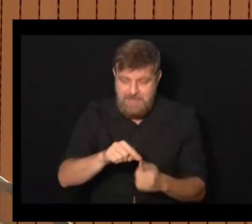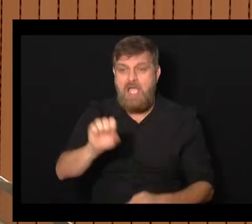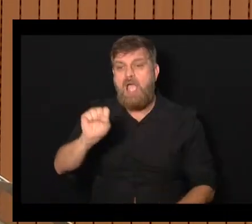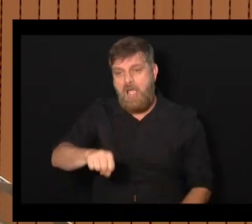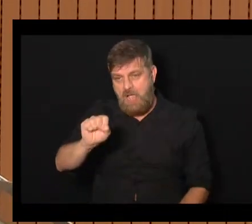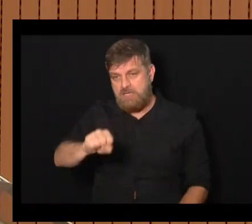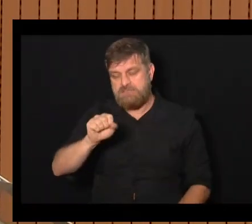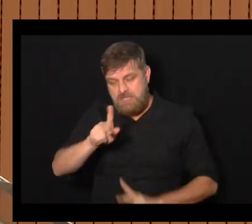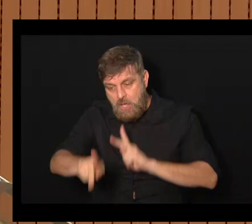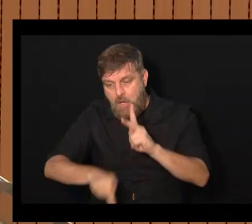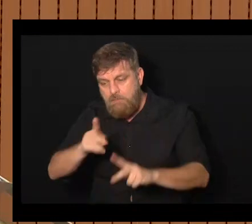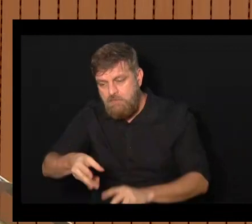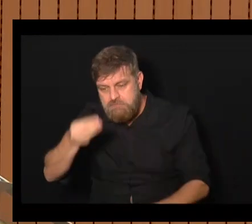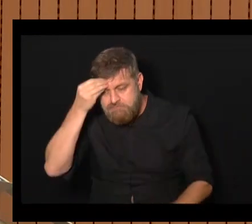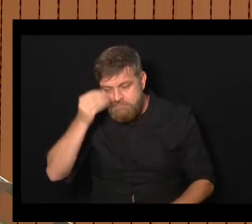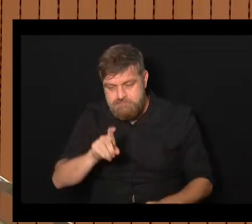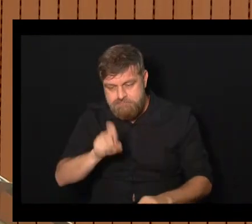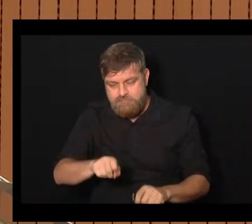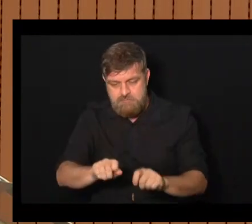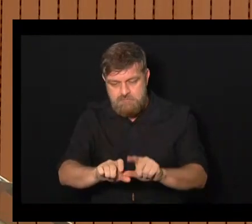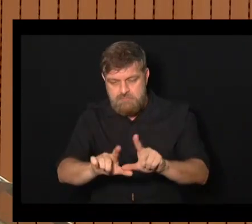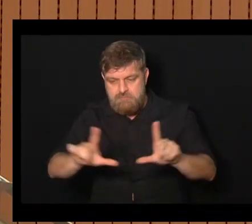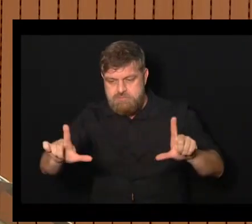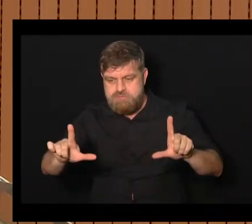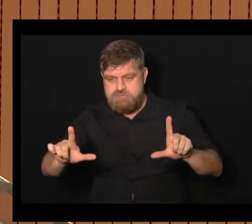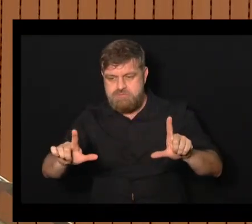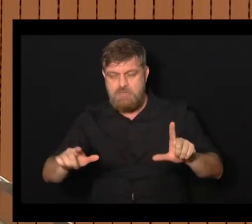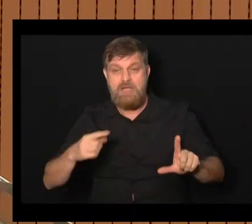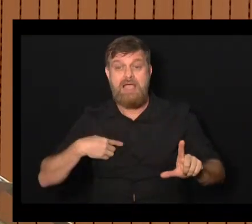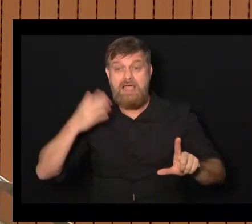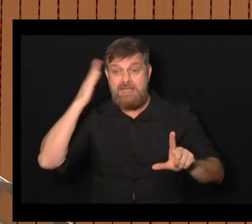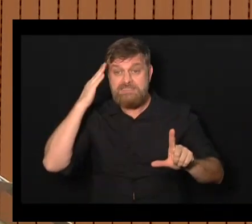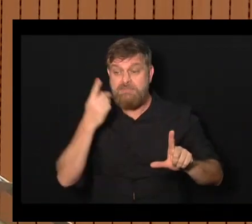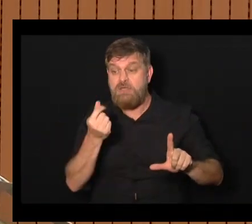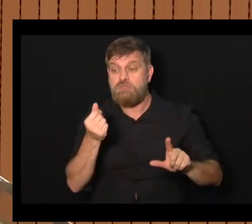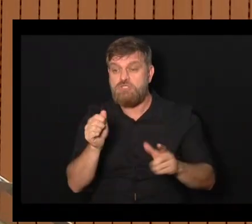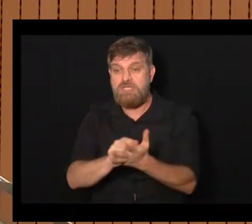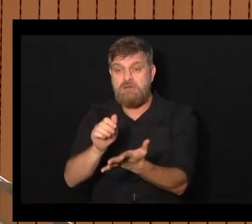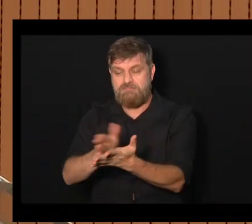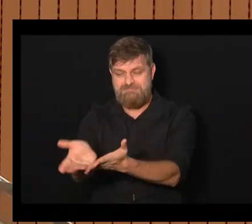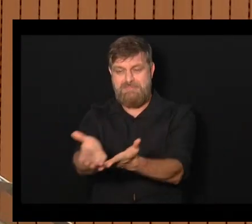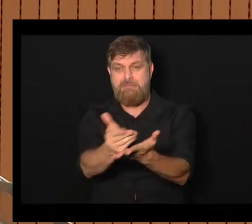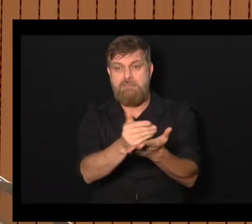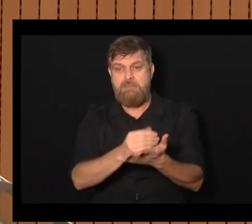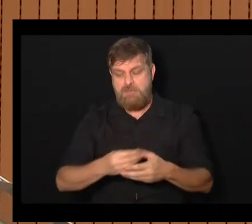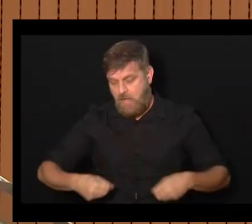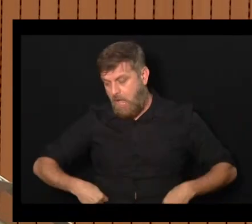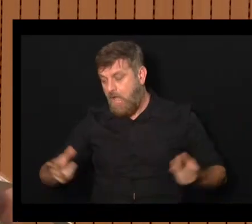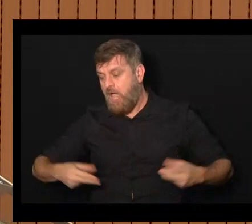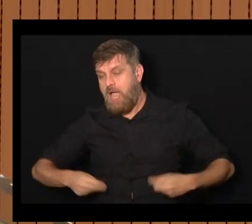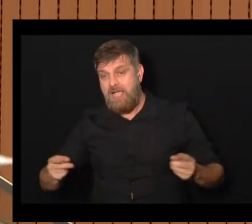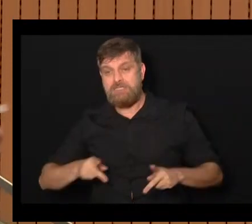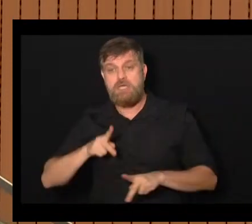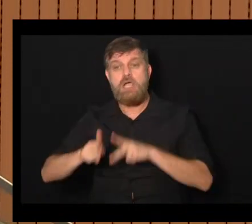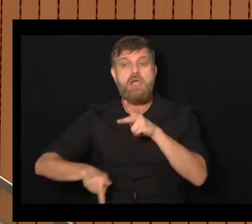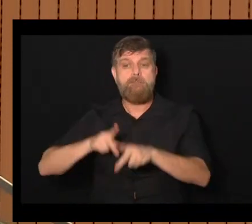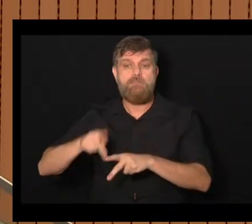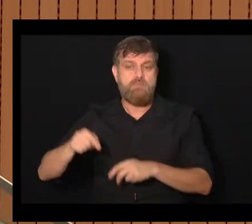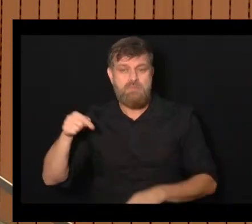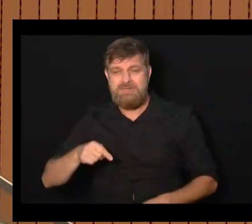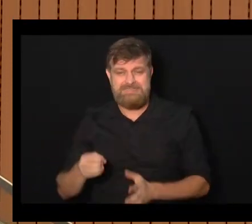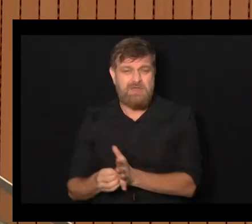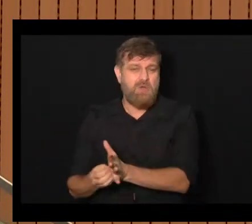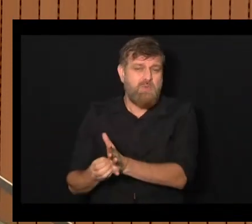dar total transparência aos gastos da Indec, já que a população